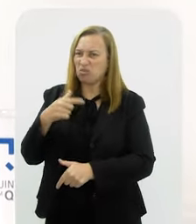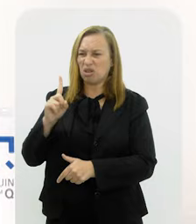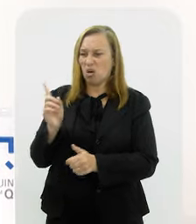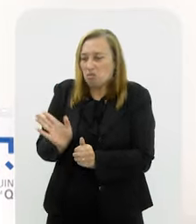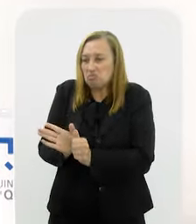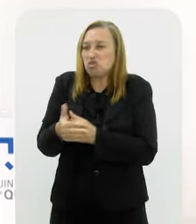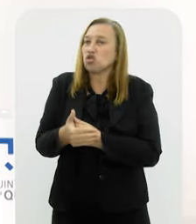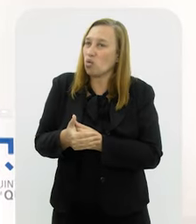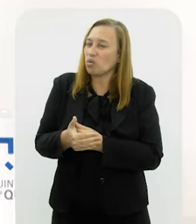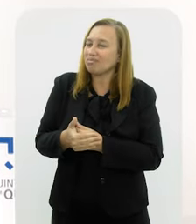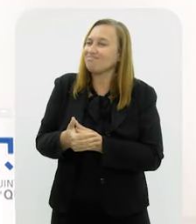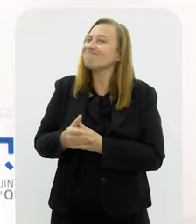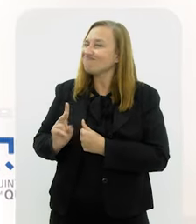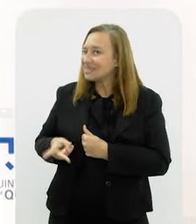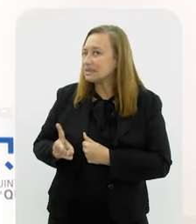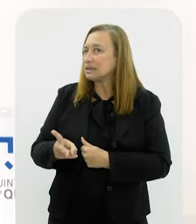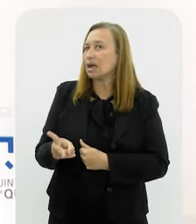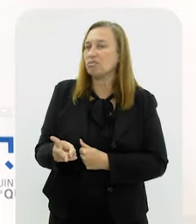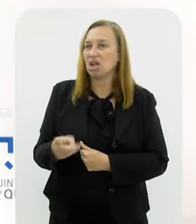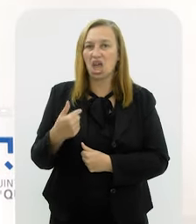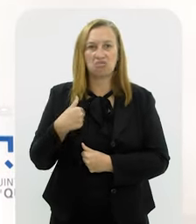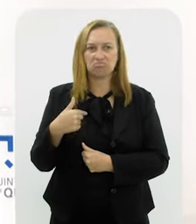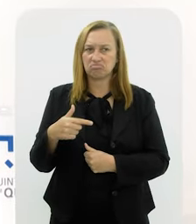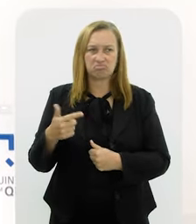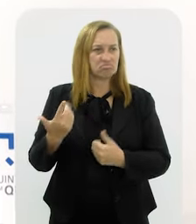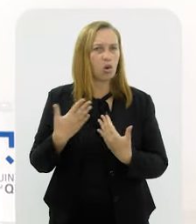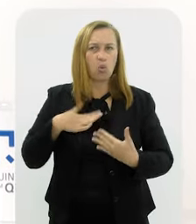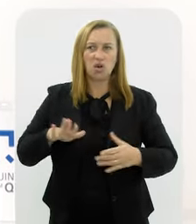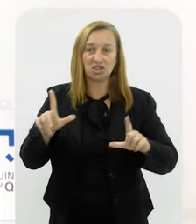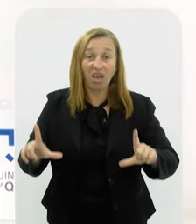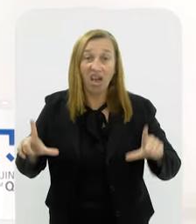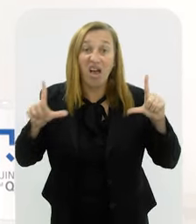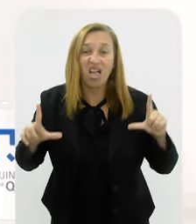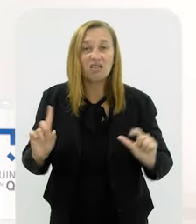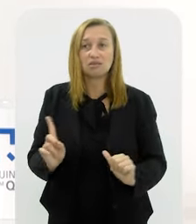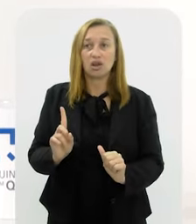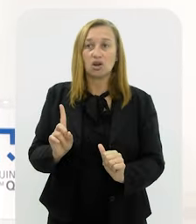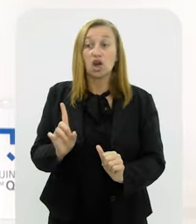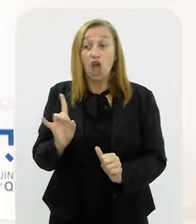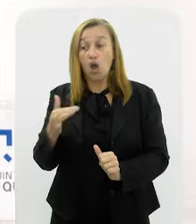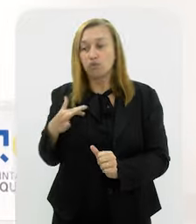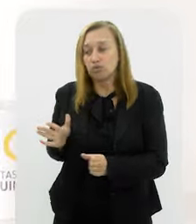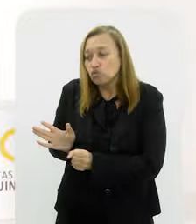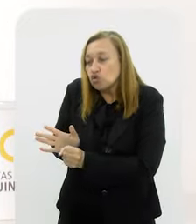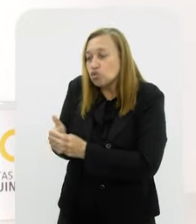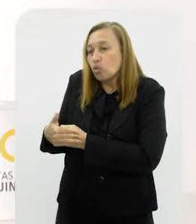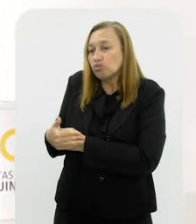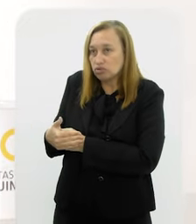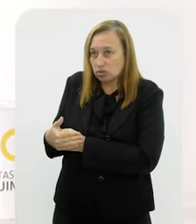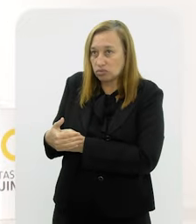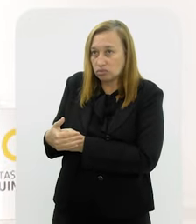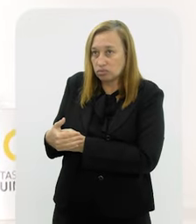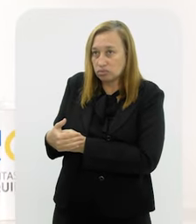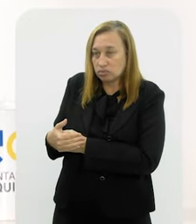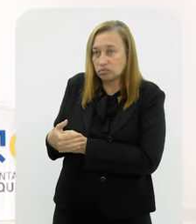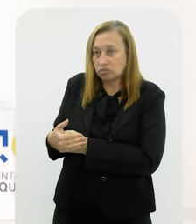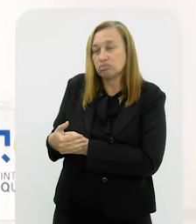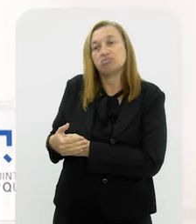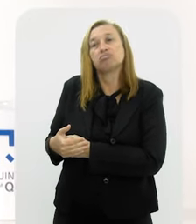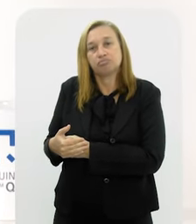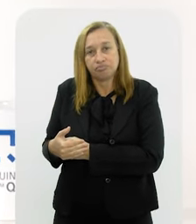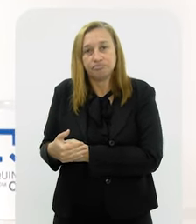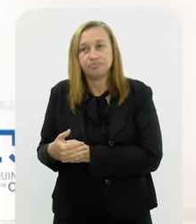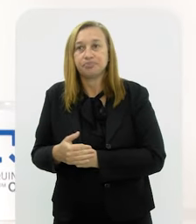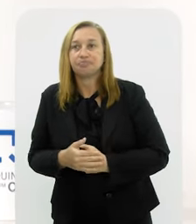fazer. Então, eu sempre fui muito discreto, eu não fico no palco, nunca fiquei. Eu fico no máximo assim, num canto, no palco. Mas